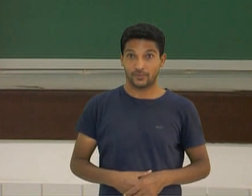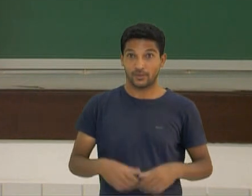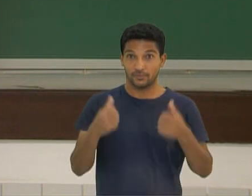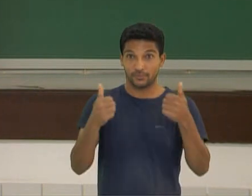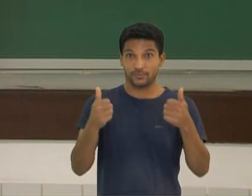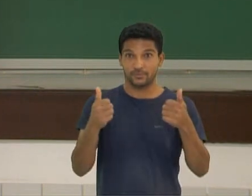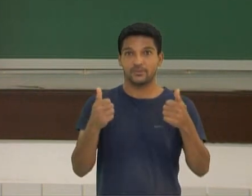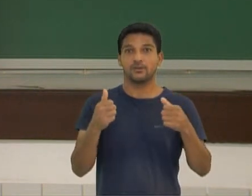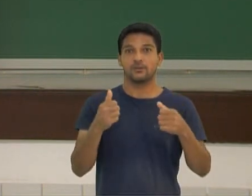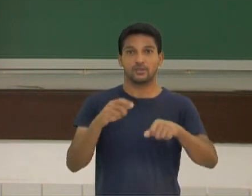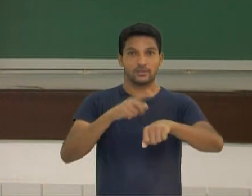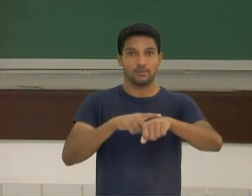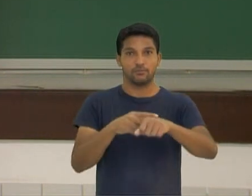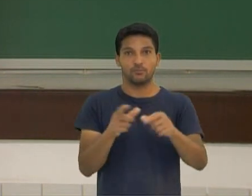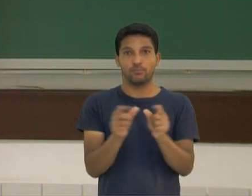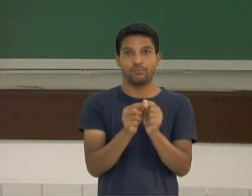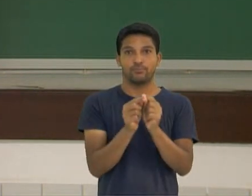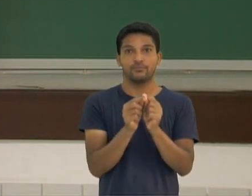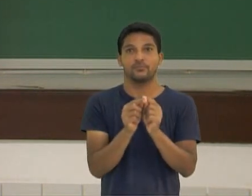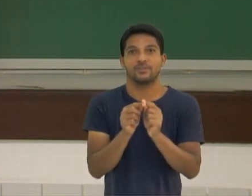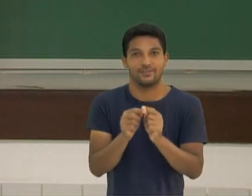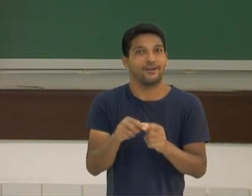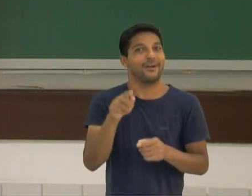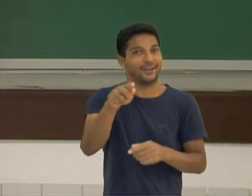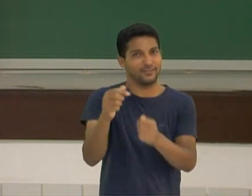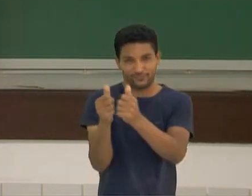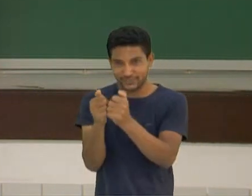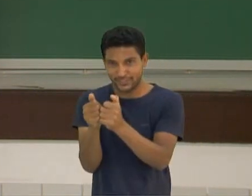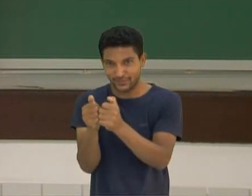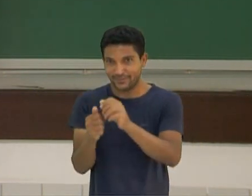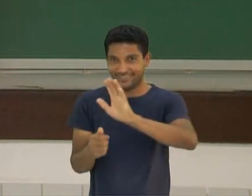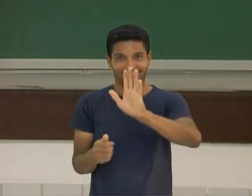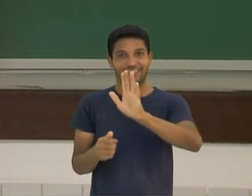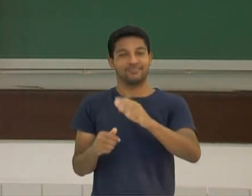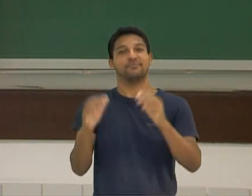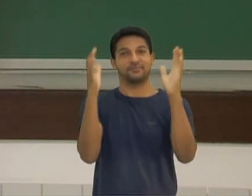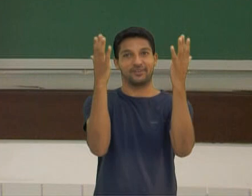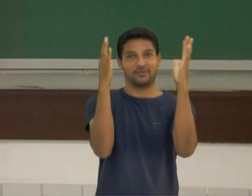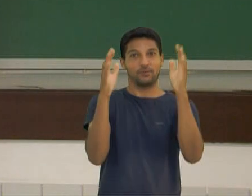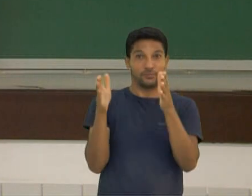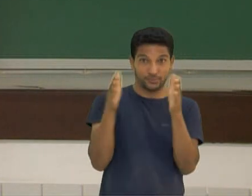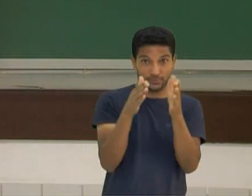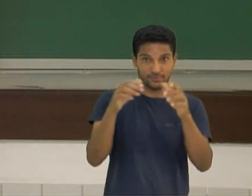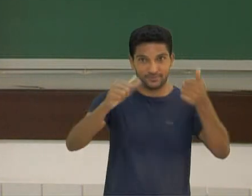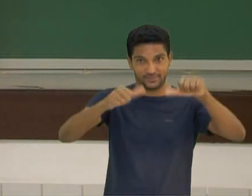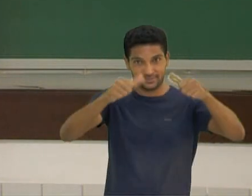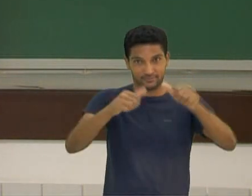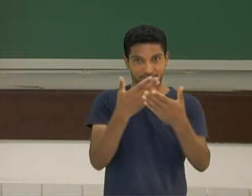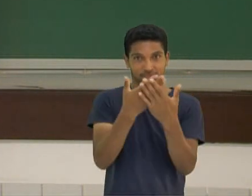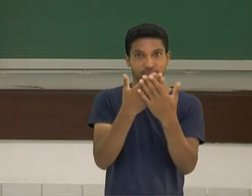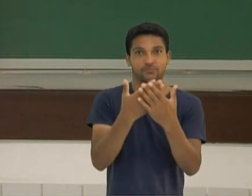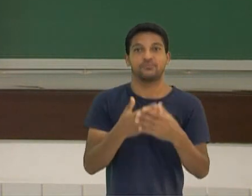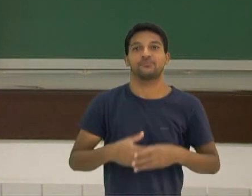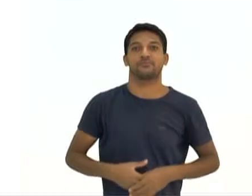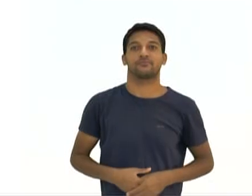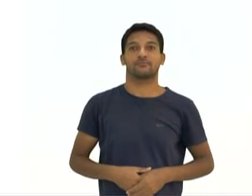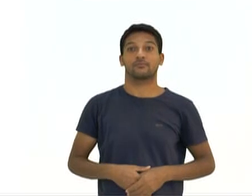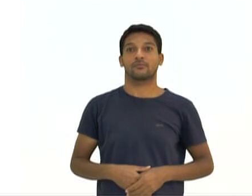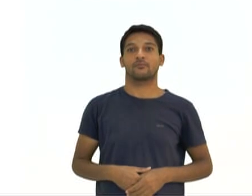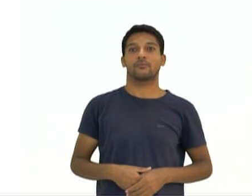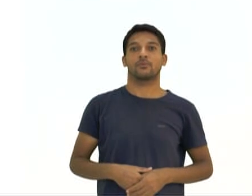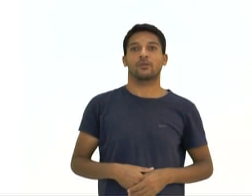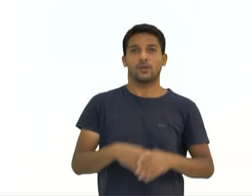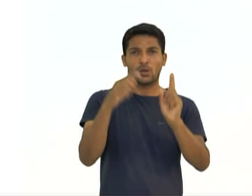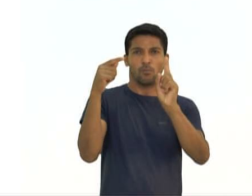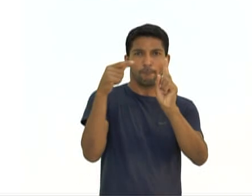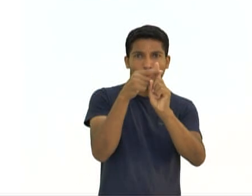Muito bem, galera, tempo esgotado? Eu vi que você não pegou Free Fire. Parabéns, hein, galera? Parabéns, é isso mesmo, ó. Olha lá, então. Ponto de fusão